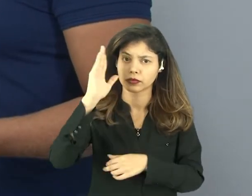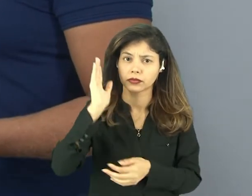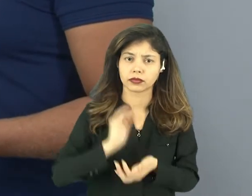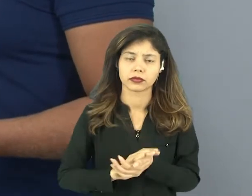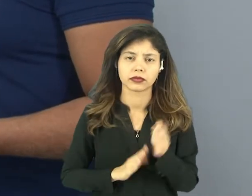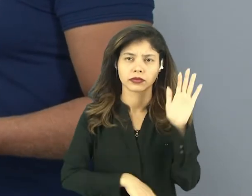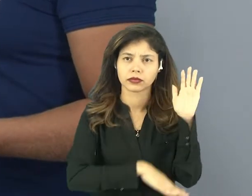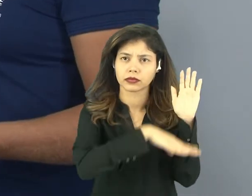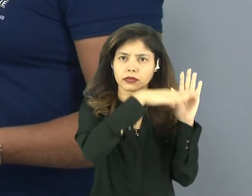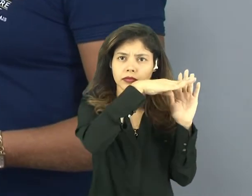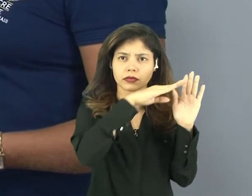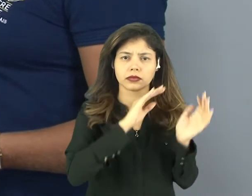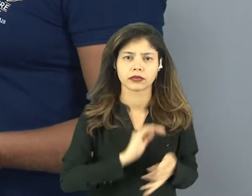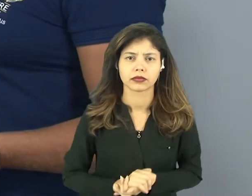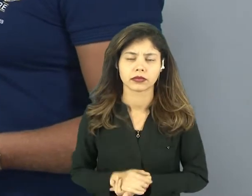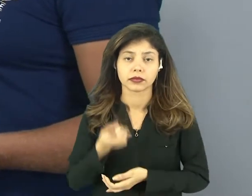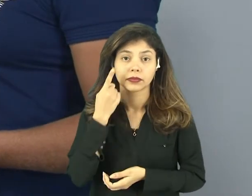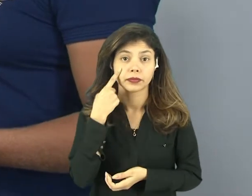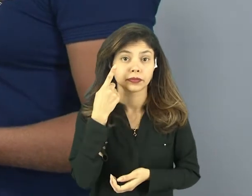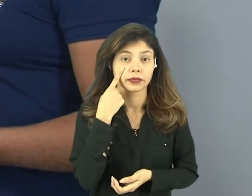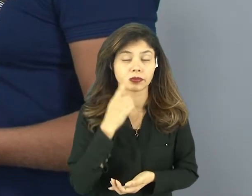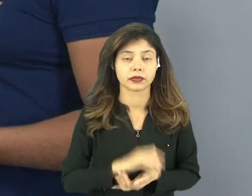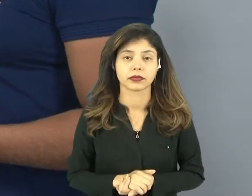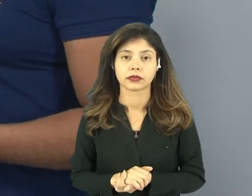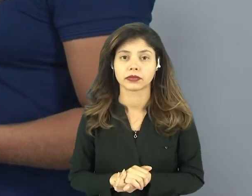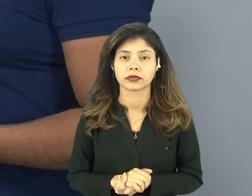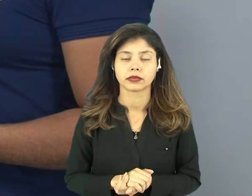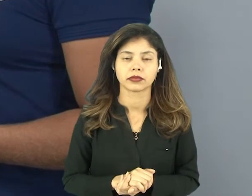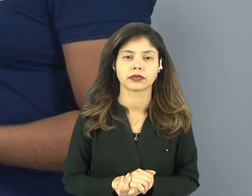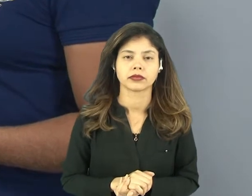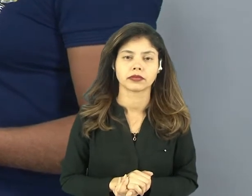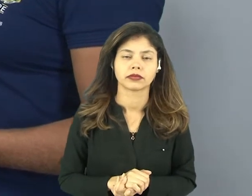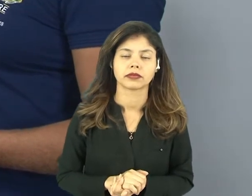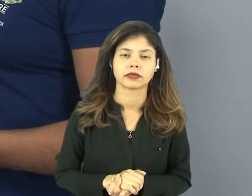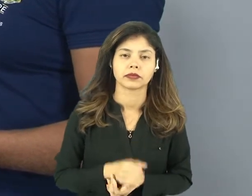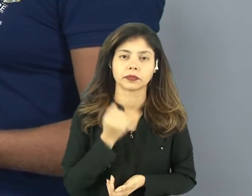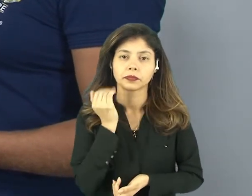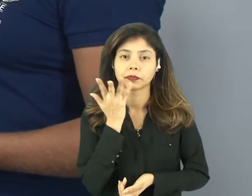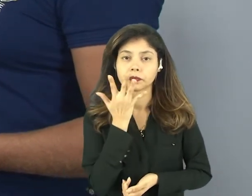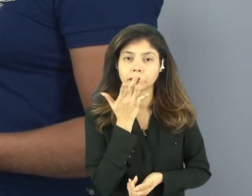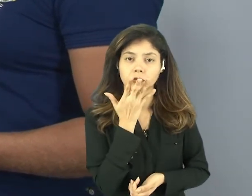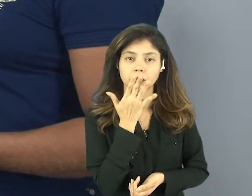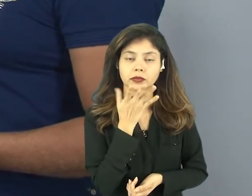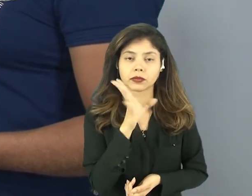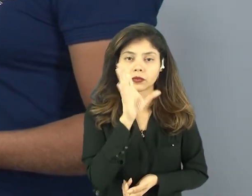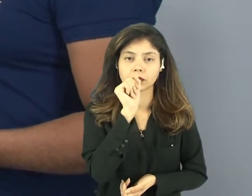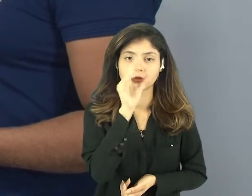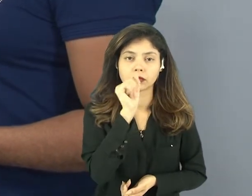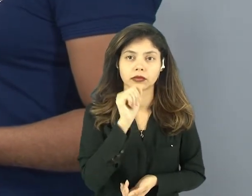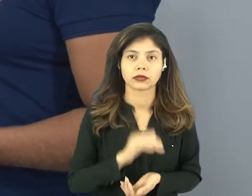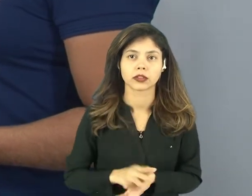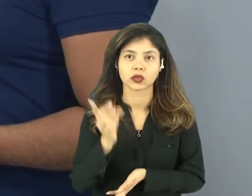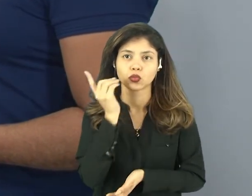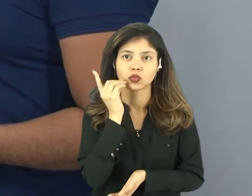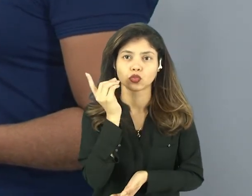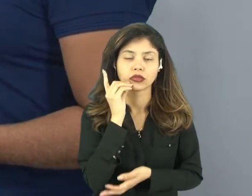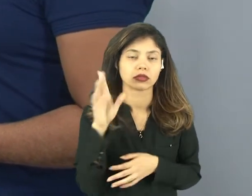temperatura? Vamos olhar para a máxima, né? A cor laranja. Em qual foi o